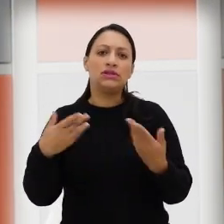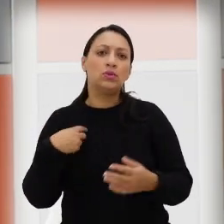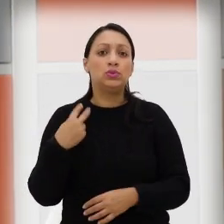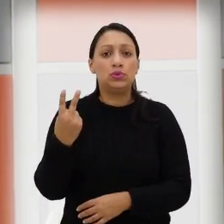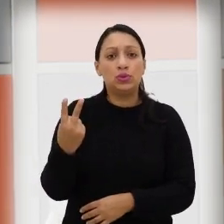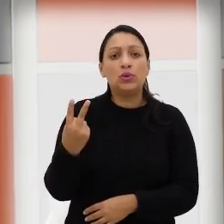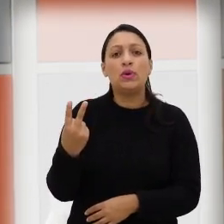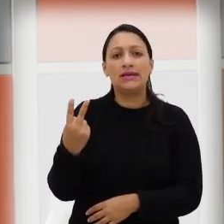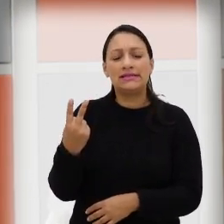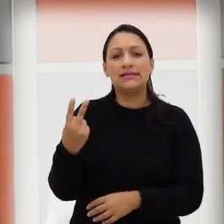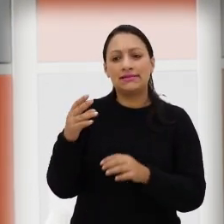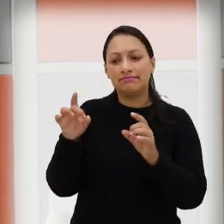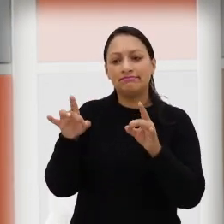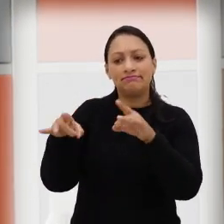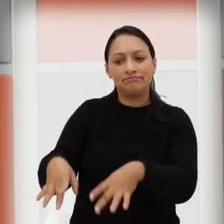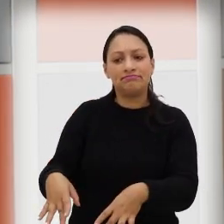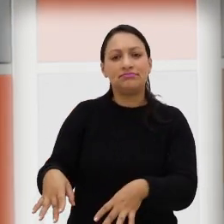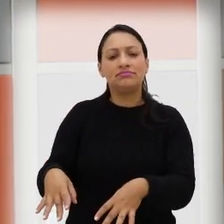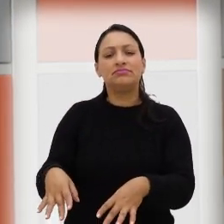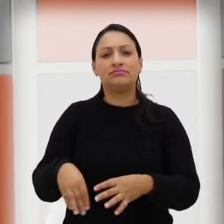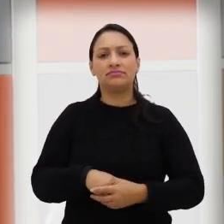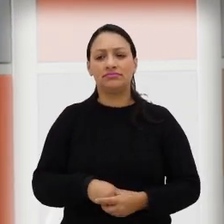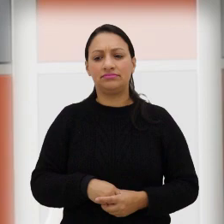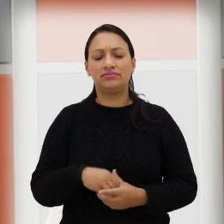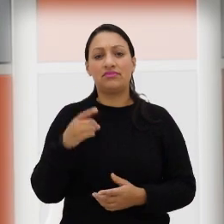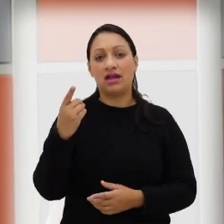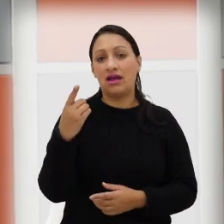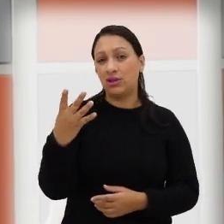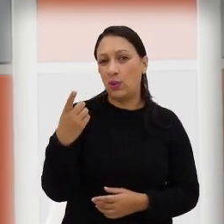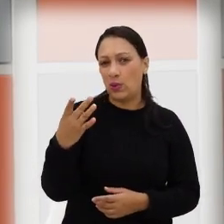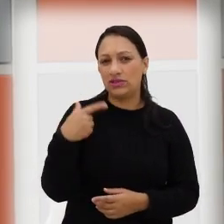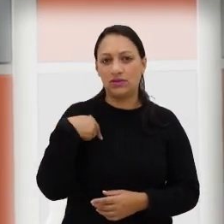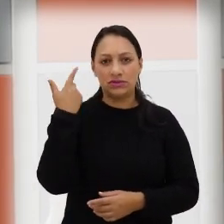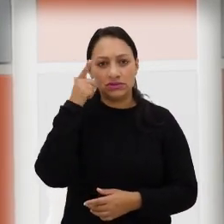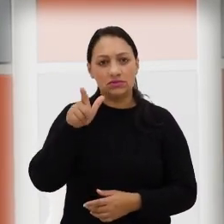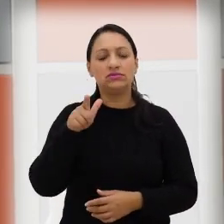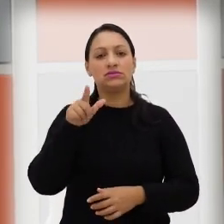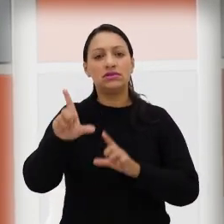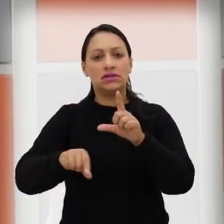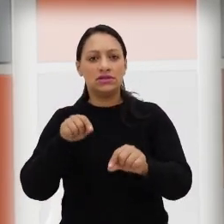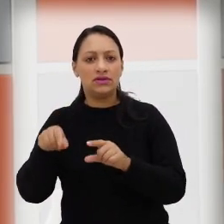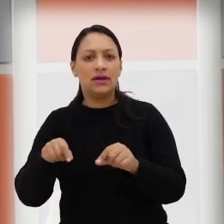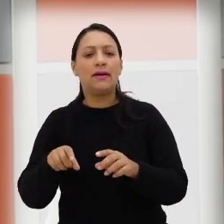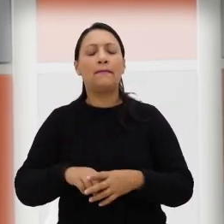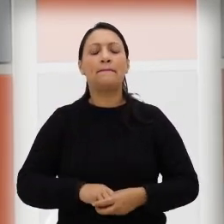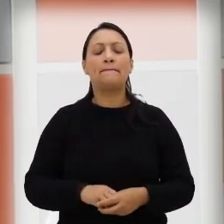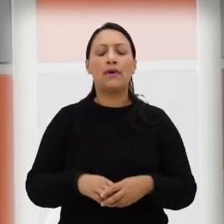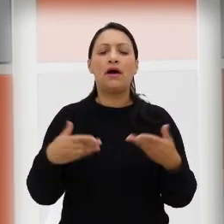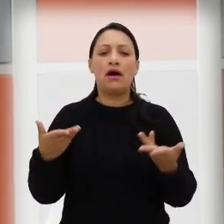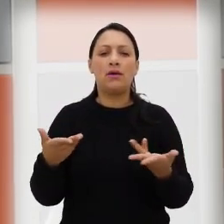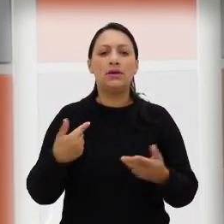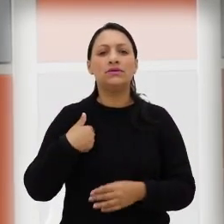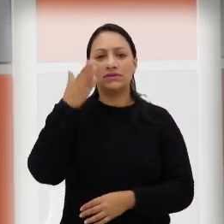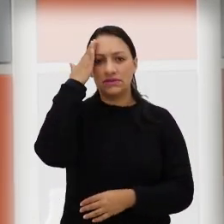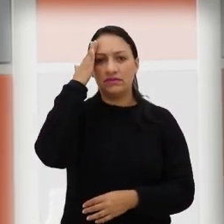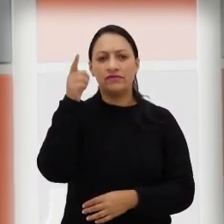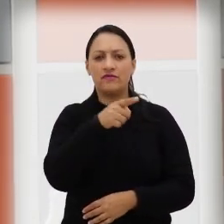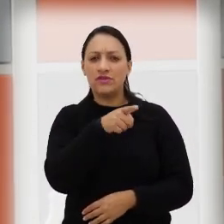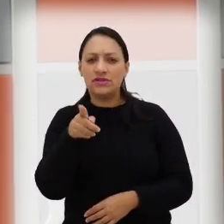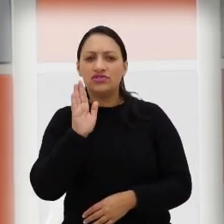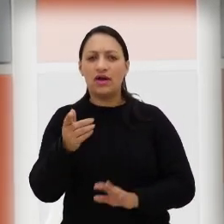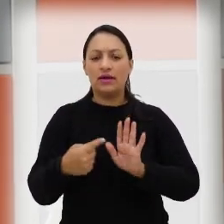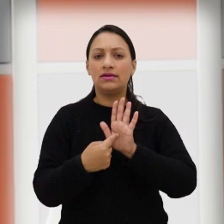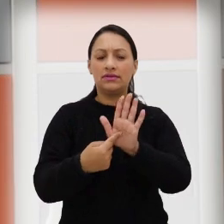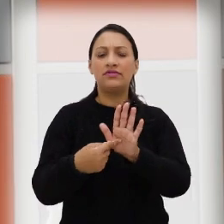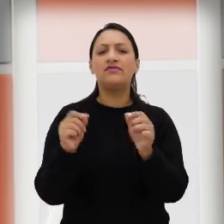caminho, né? Então, a gente chegou às 14 selecionadas. E agora, eu sei que vocês já se apresentaram, vocês já fizeram o